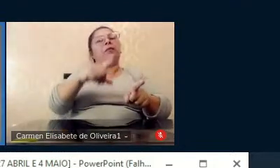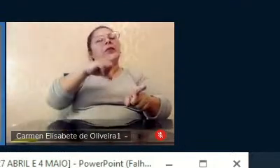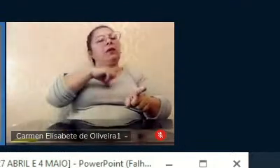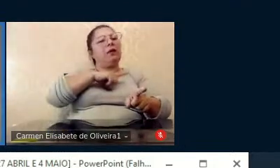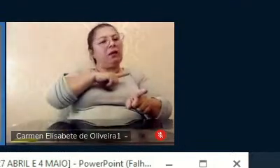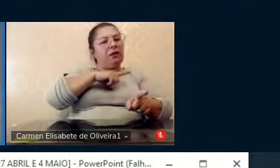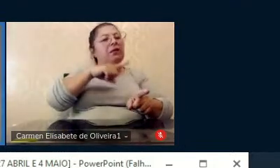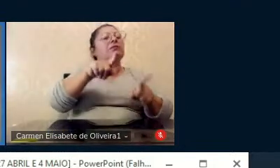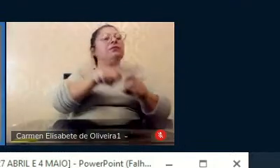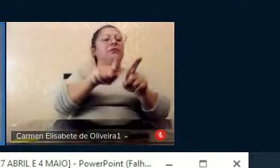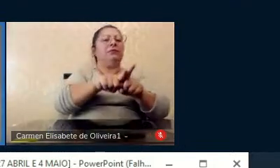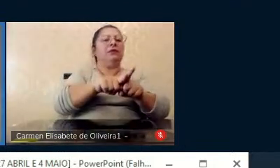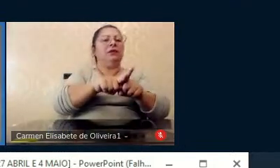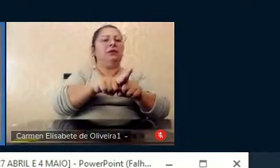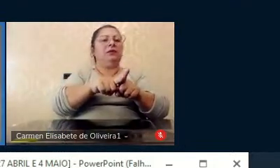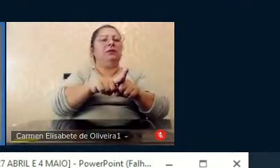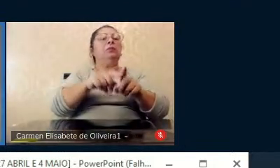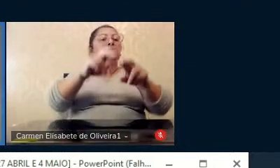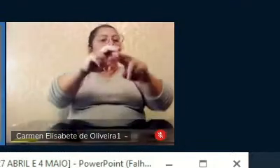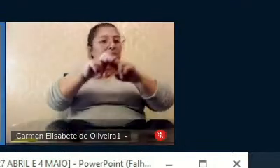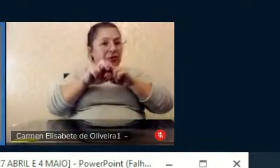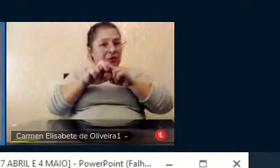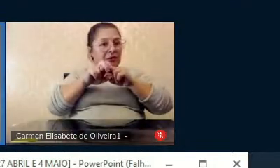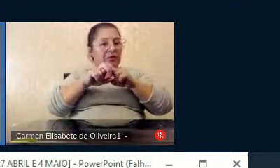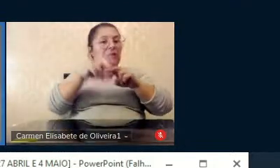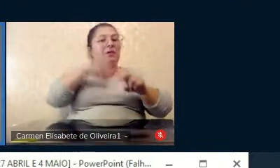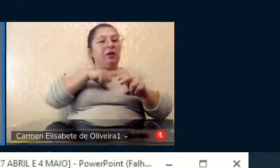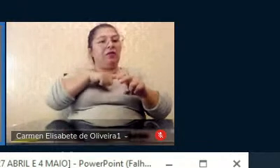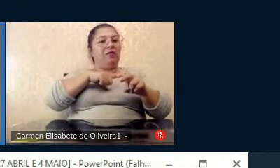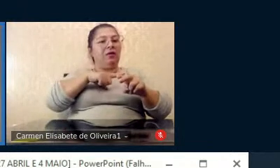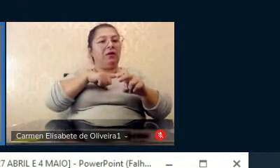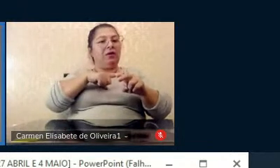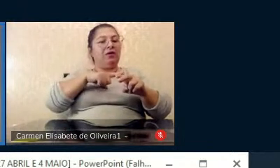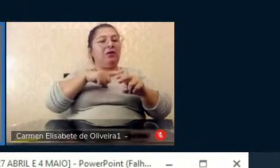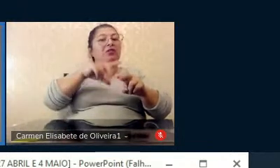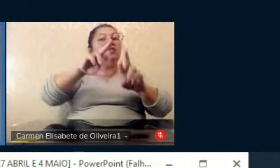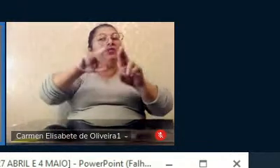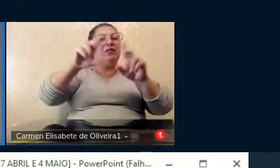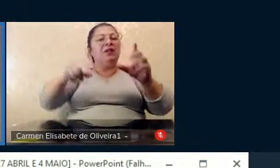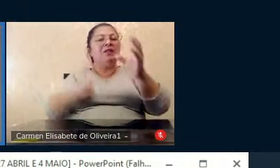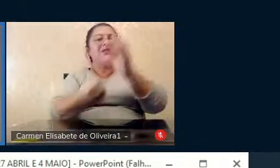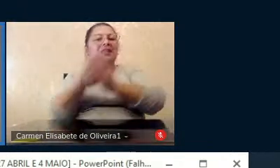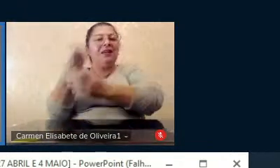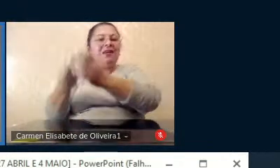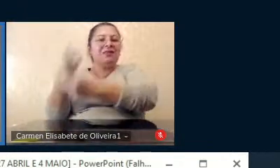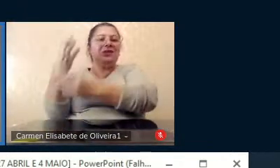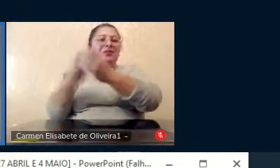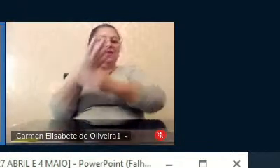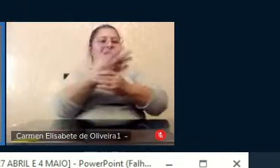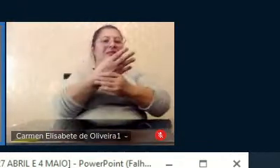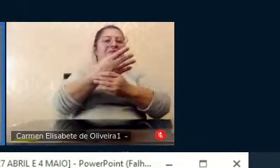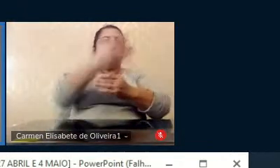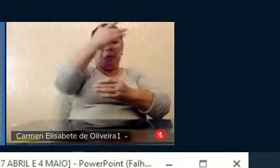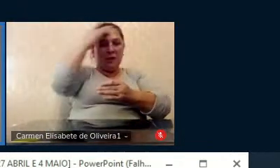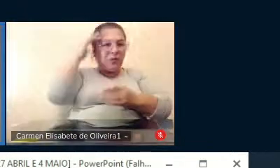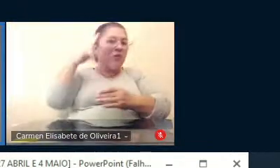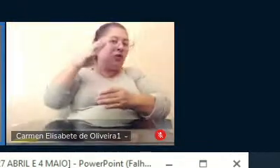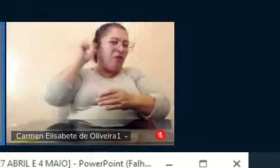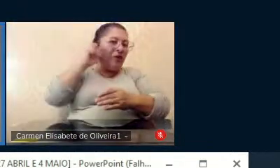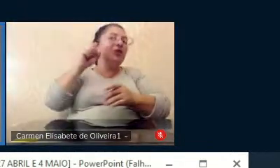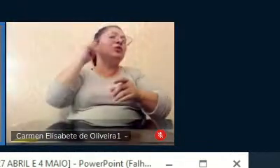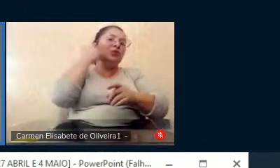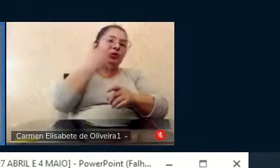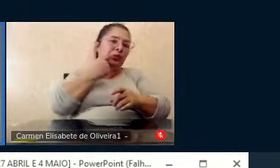também, em razão disso, houve um número de produções crescente entre acadêmicos, ouvintes e